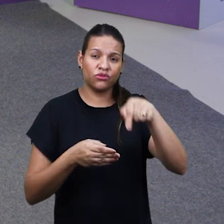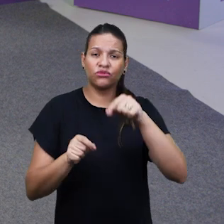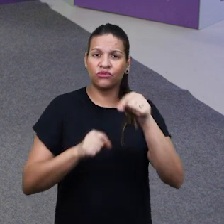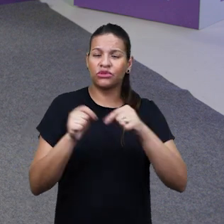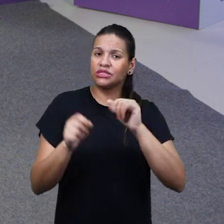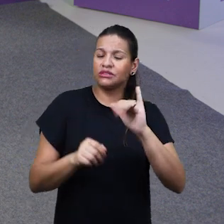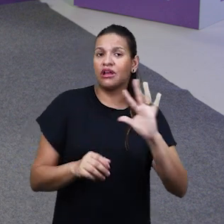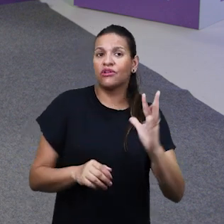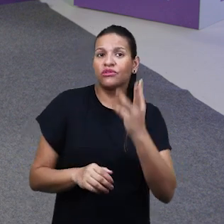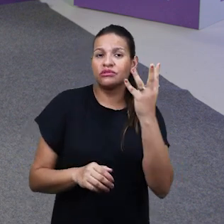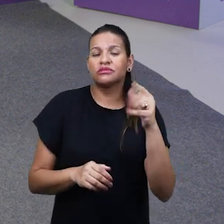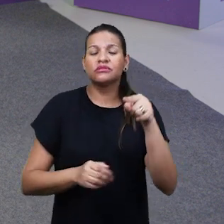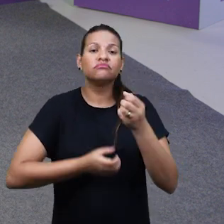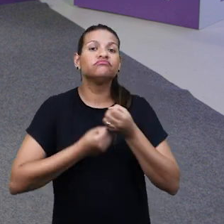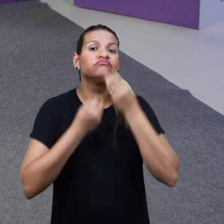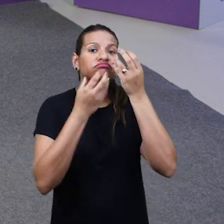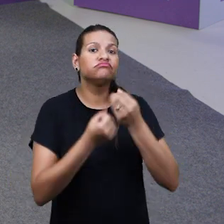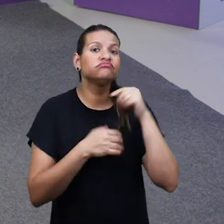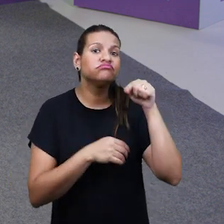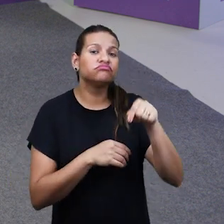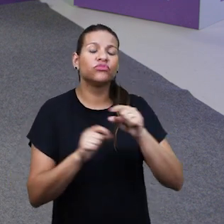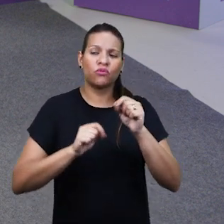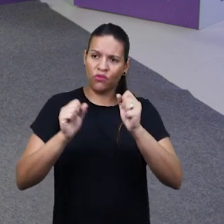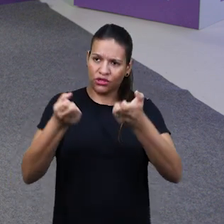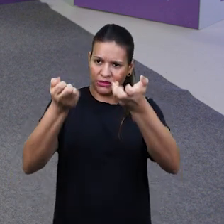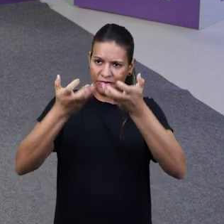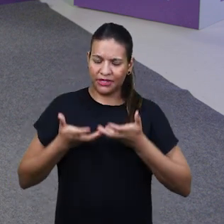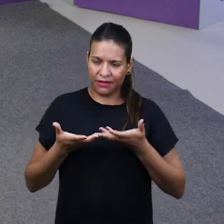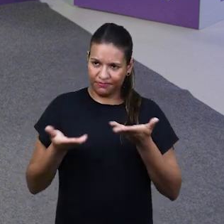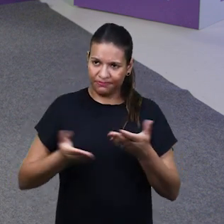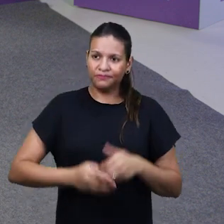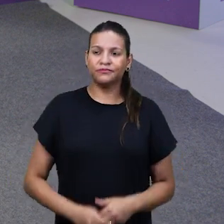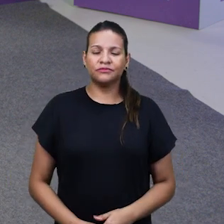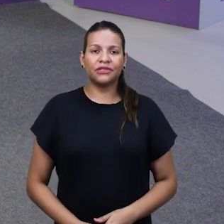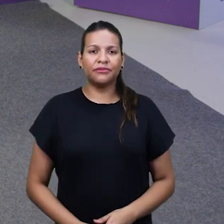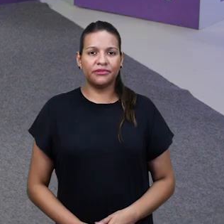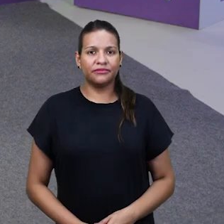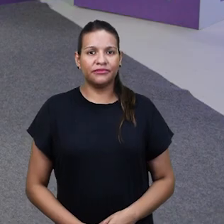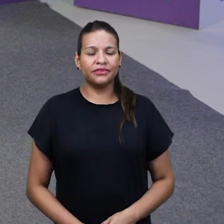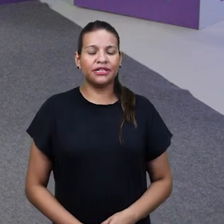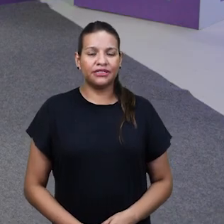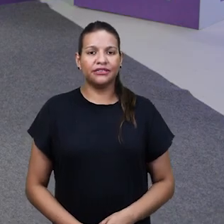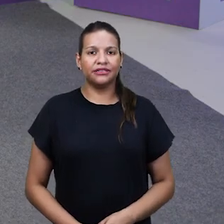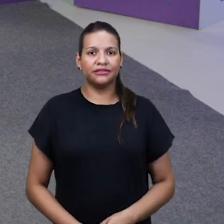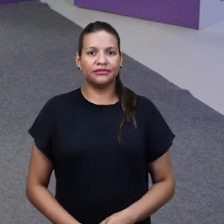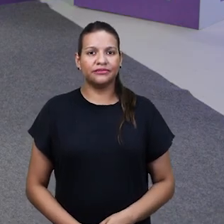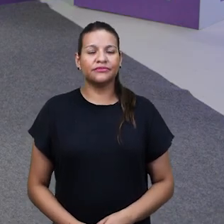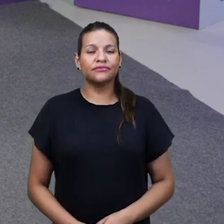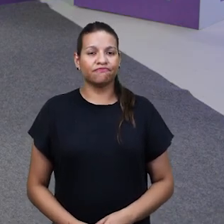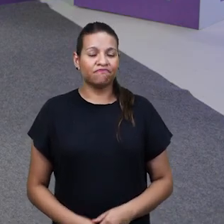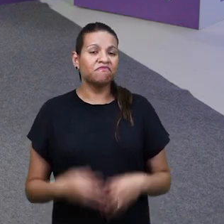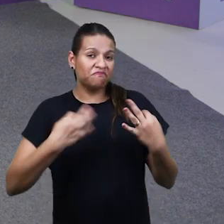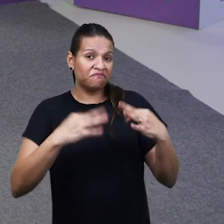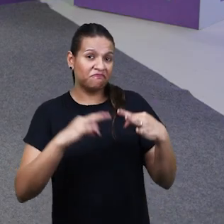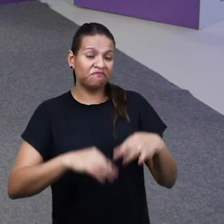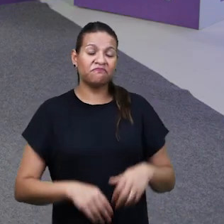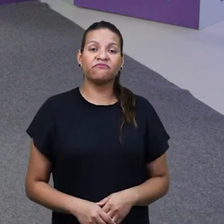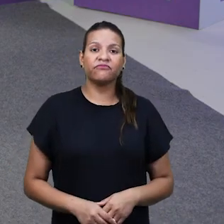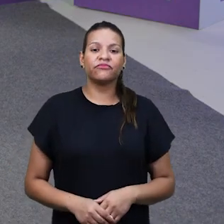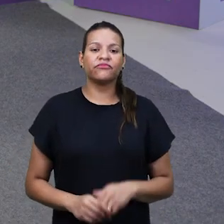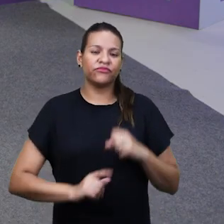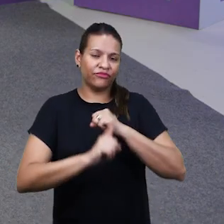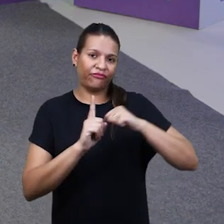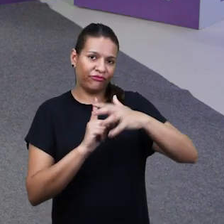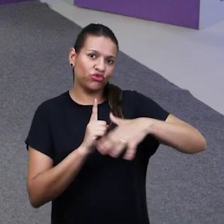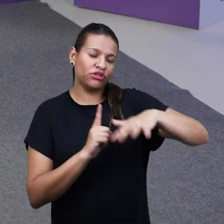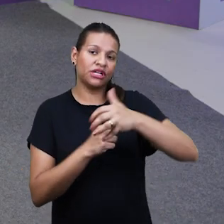senhor teria algum caso de desinformação que poderia compartilhar conosco sobre esse período eleitoral? Perfeito. Olha,